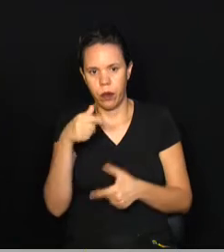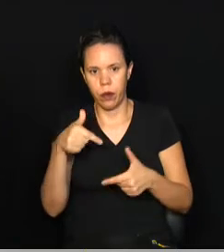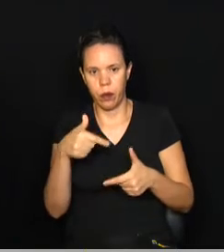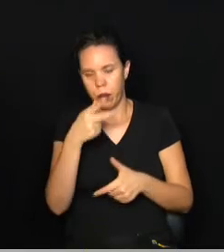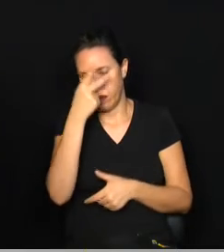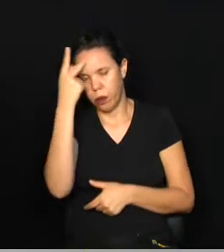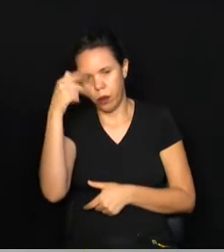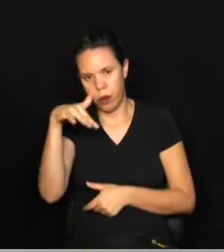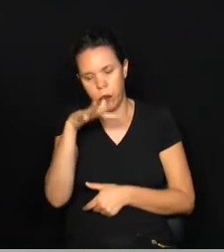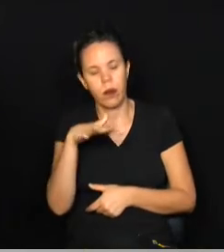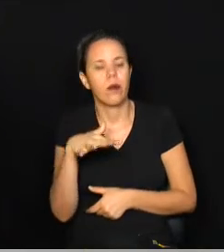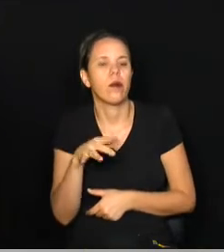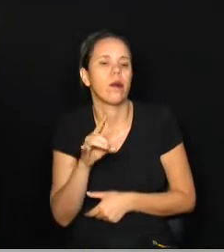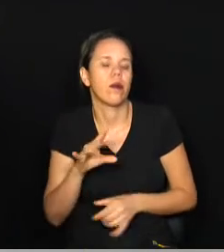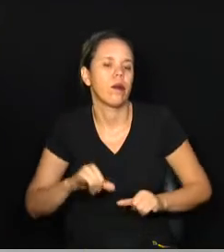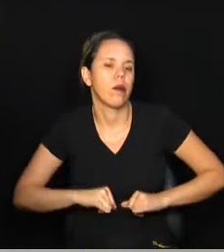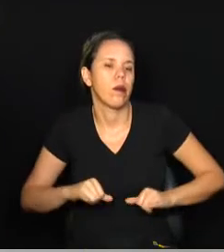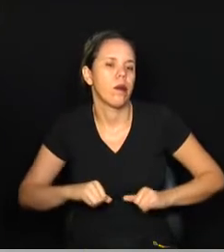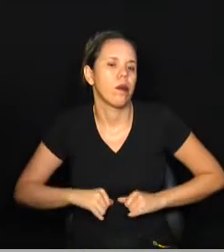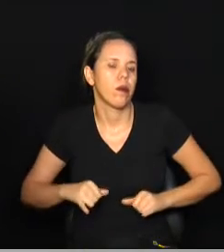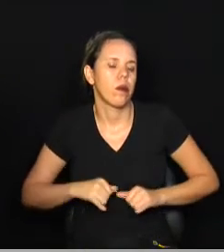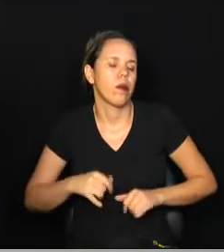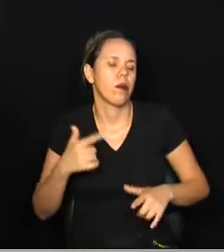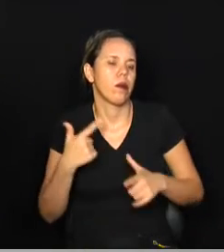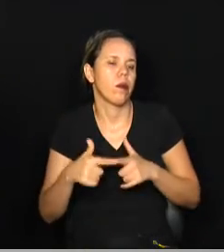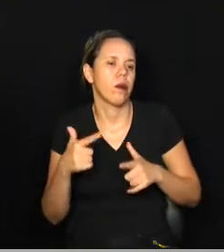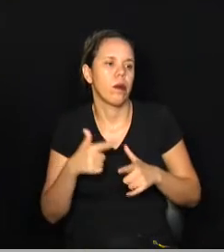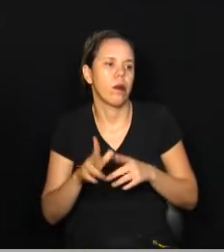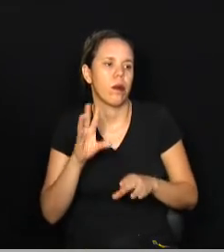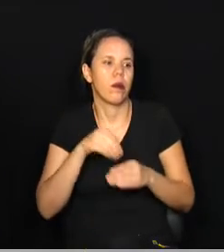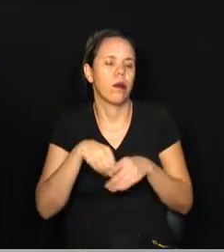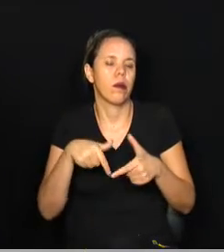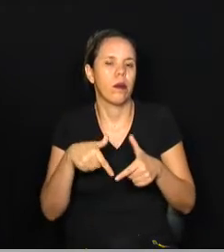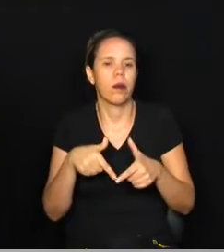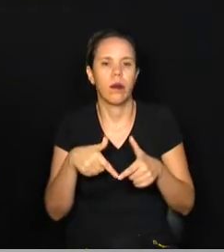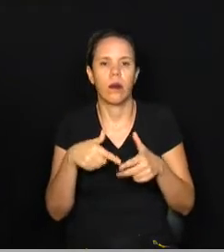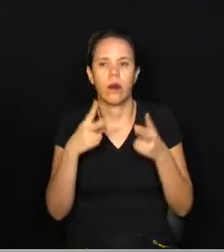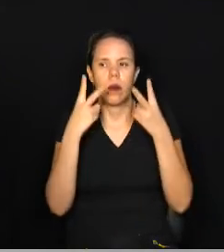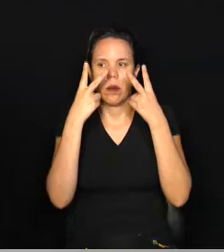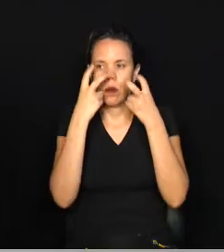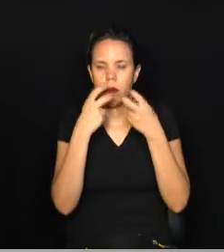trabalhadores que sofrem acidentes de trabalho, e a gente pode ver isso na semana